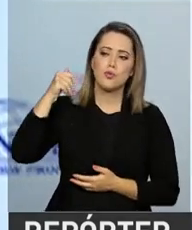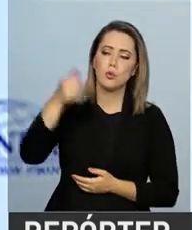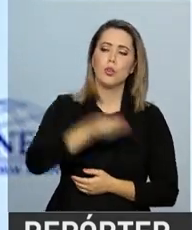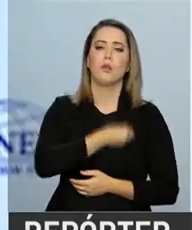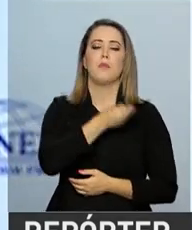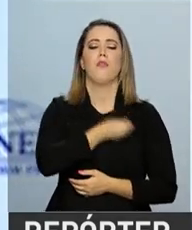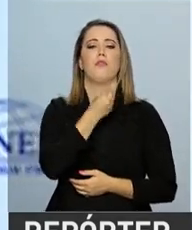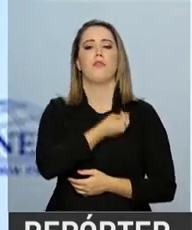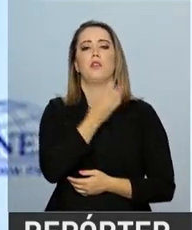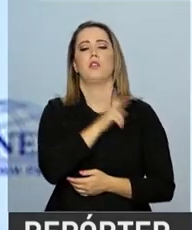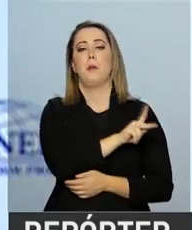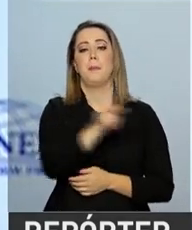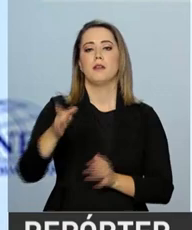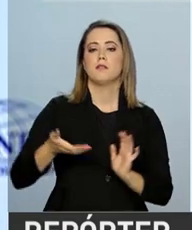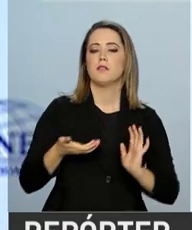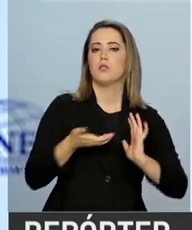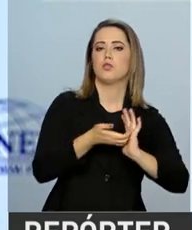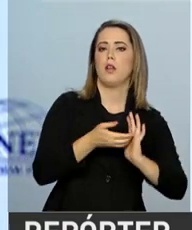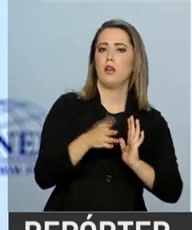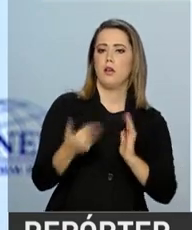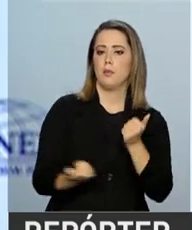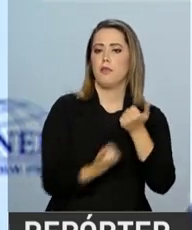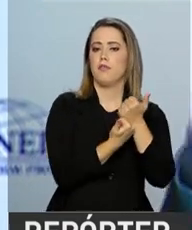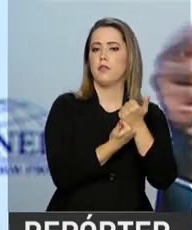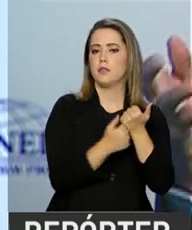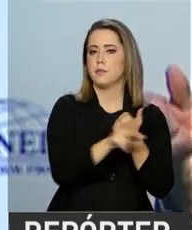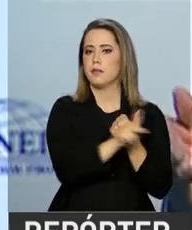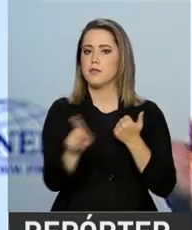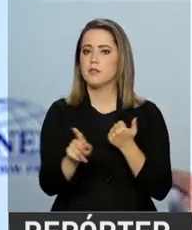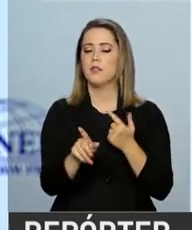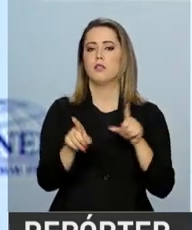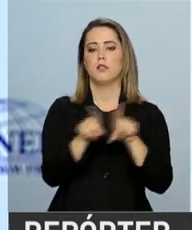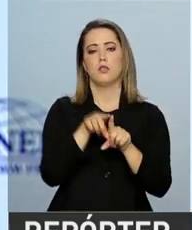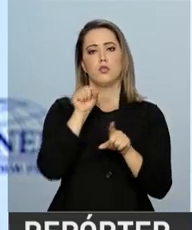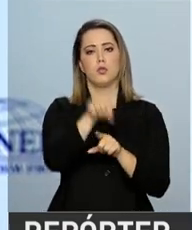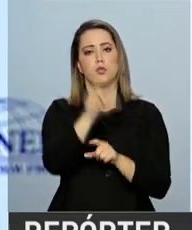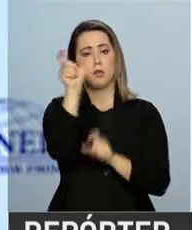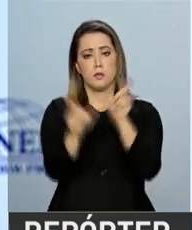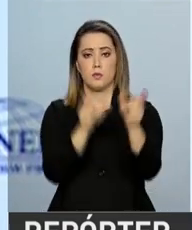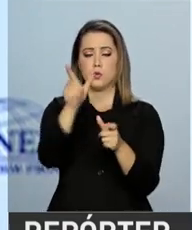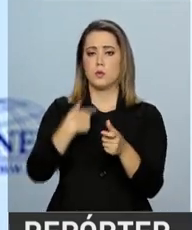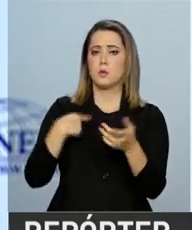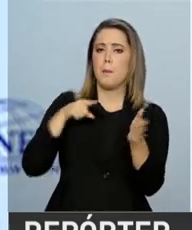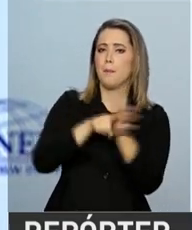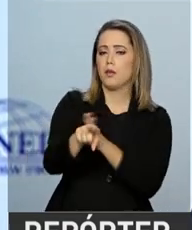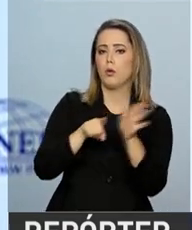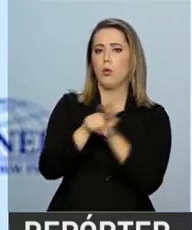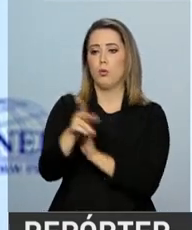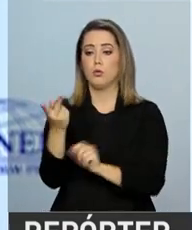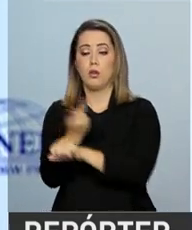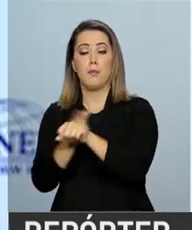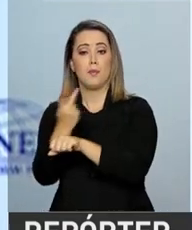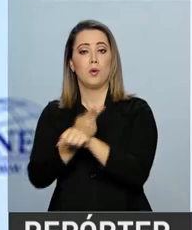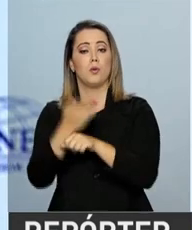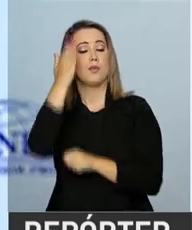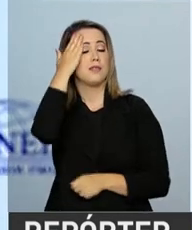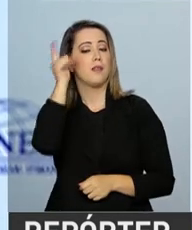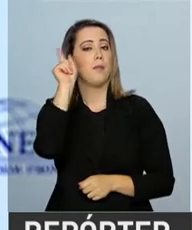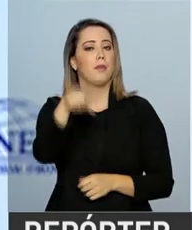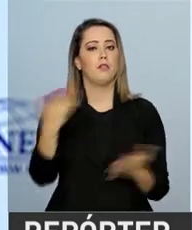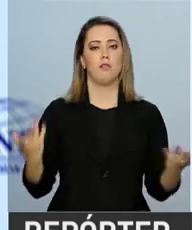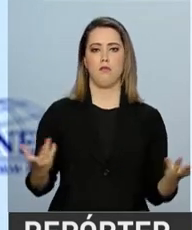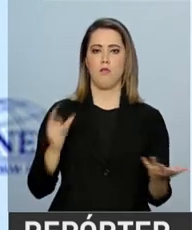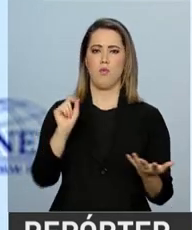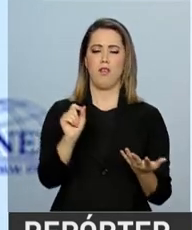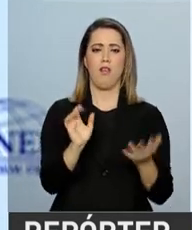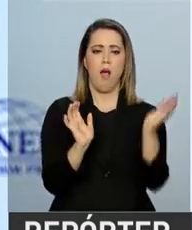vice-presidente e ainda agora, o que os investidores estrangeiros mais perguntam e mais buscam eliminar são os